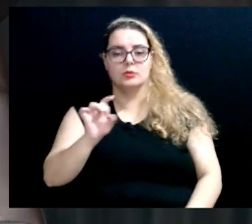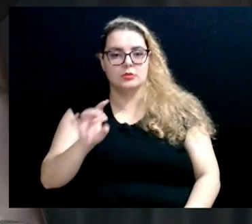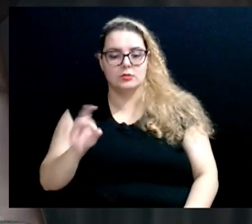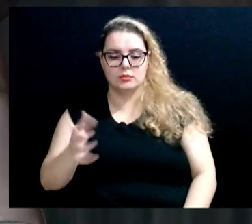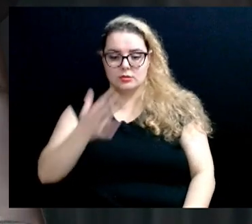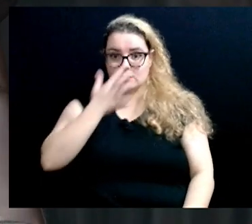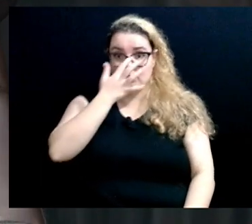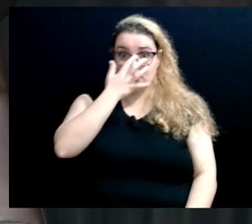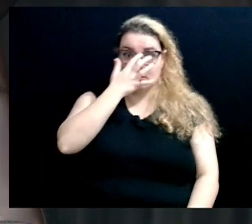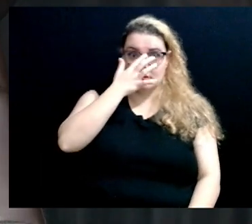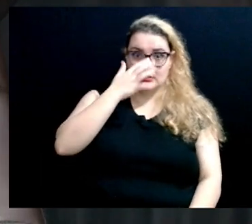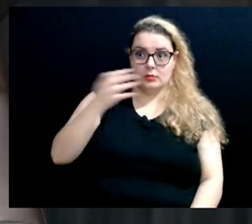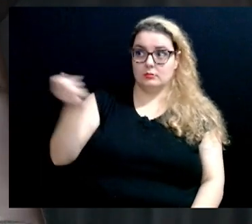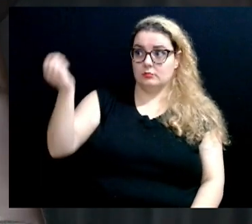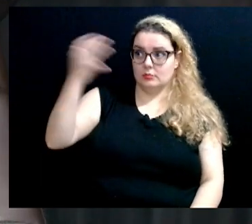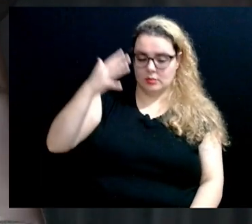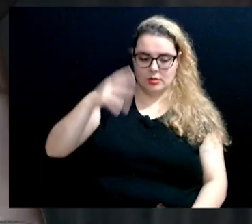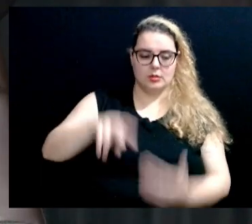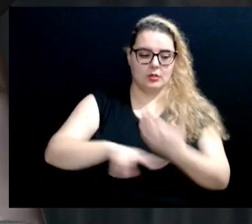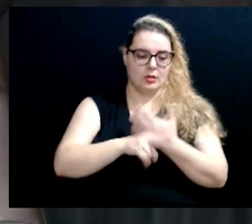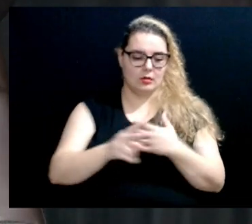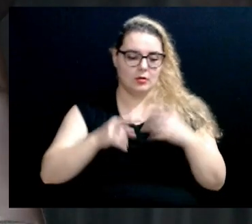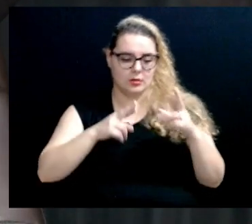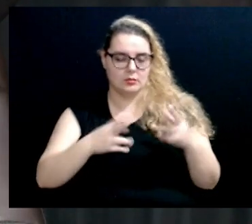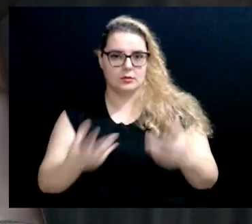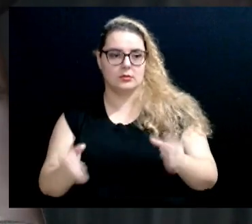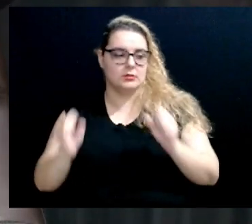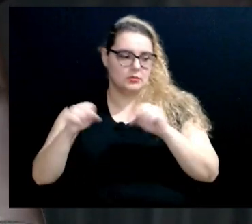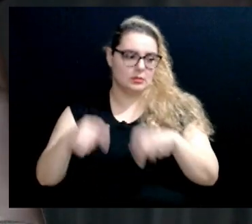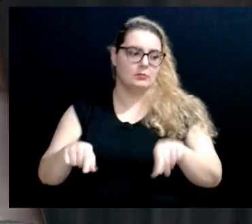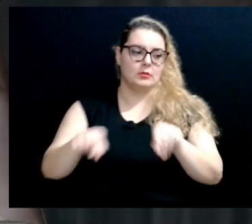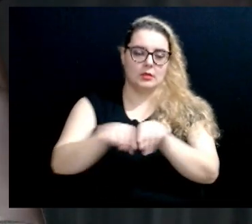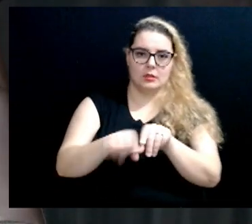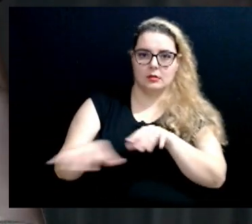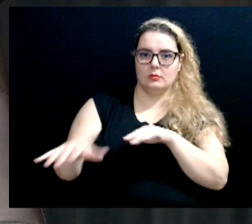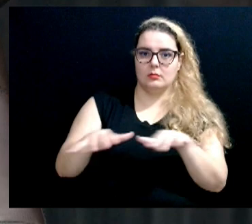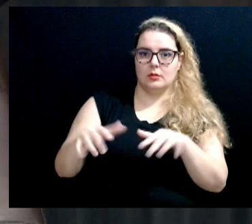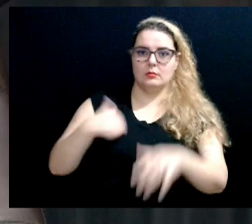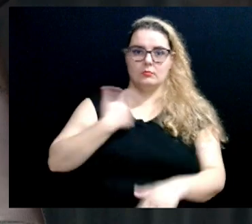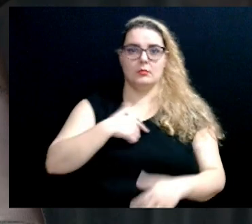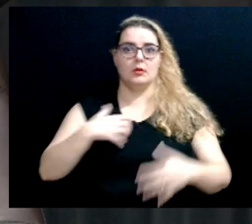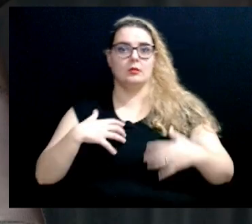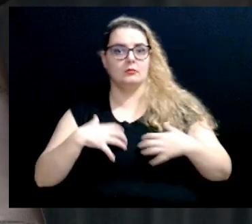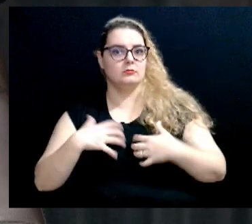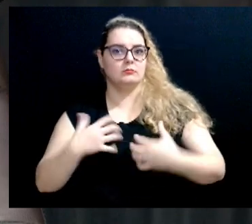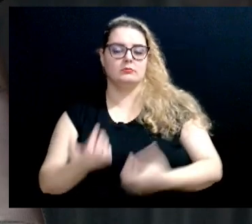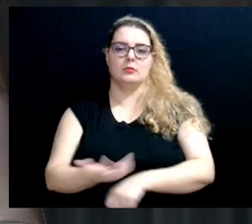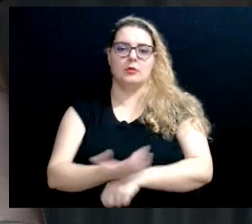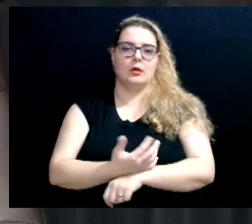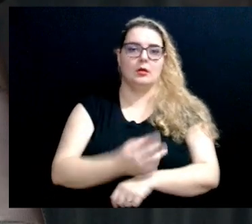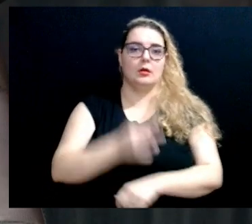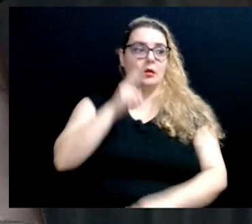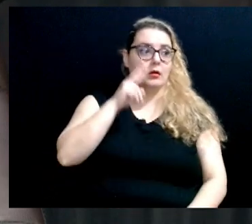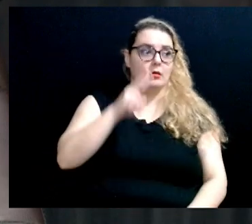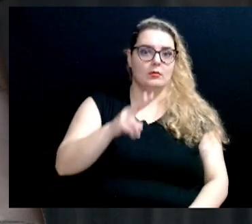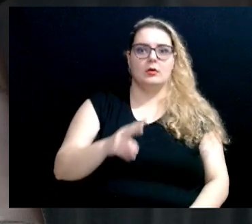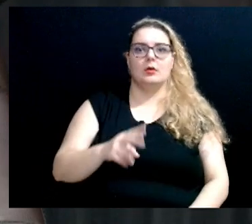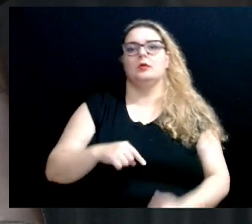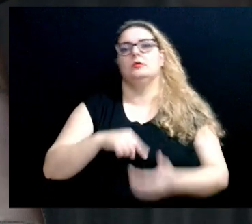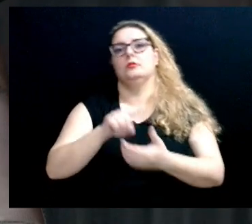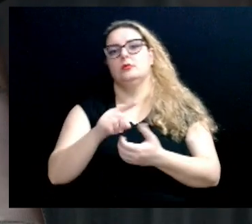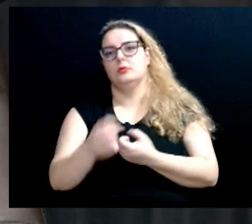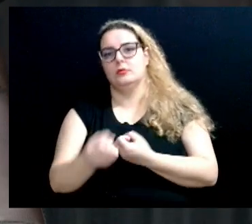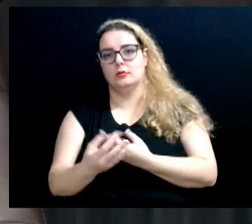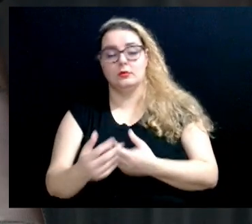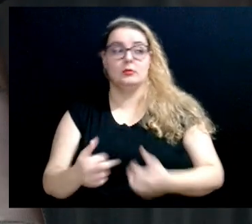luminosidade que ele afeta o sono, mas ele também mexe com as nossas emoções. A notícia que eu vejo no celular pode mexer muito com o